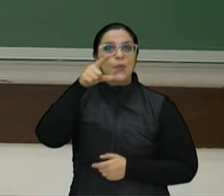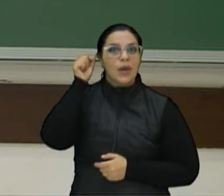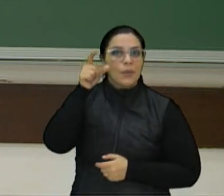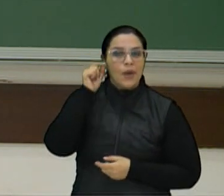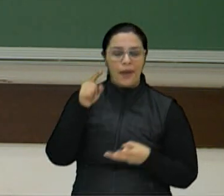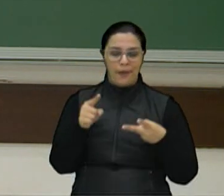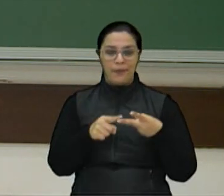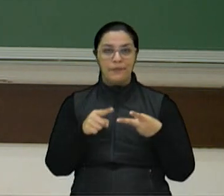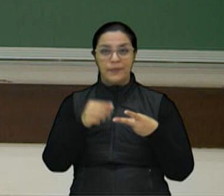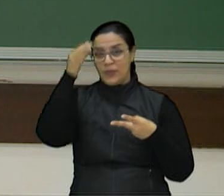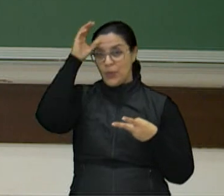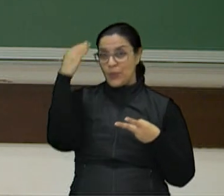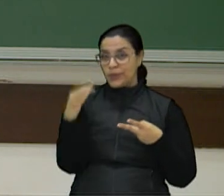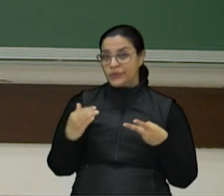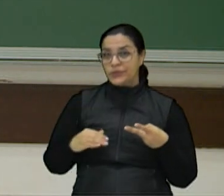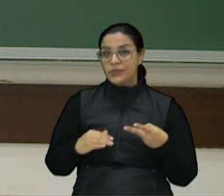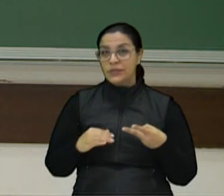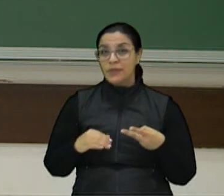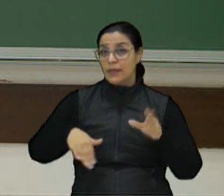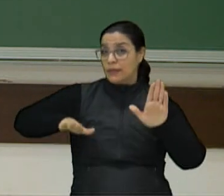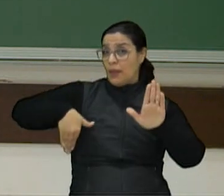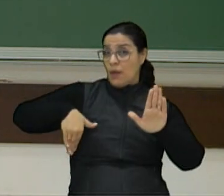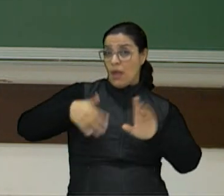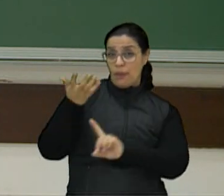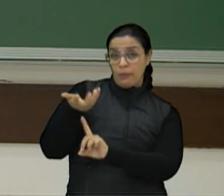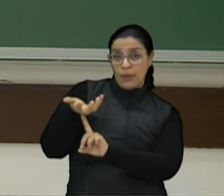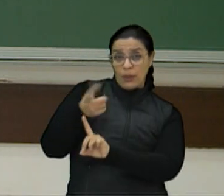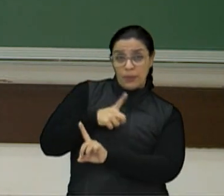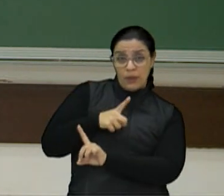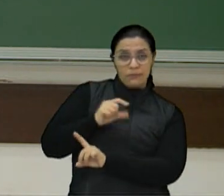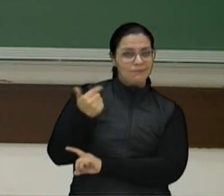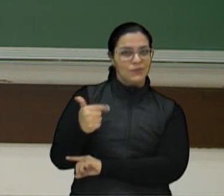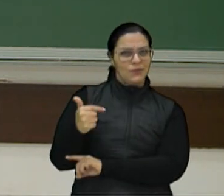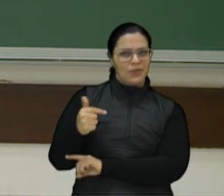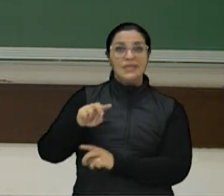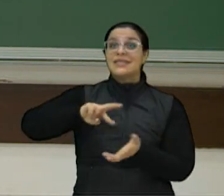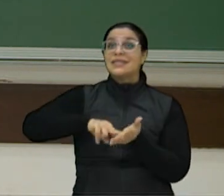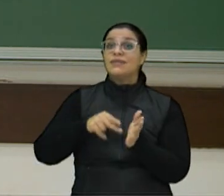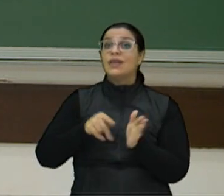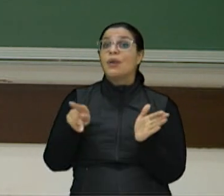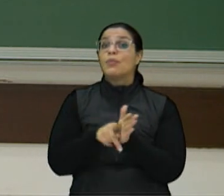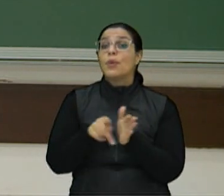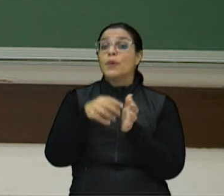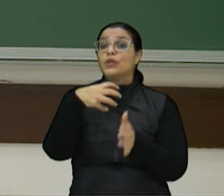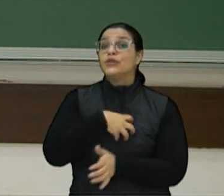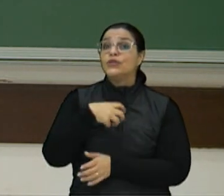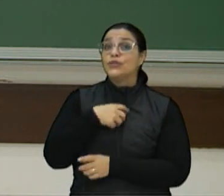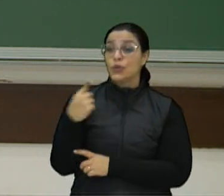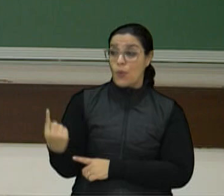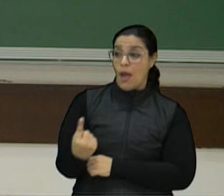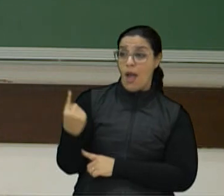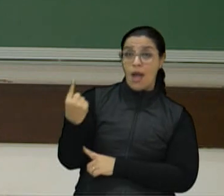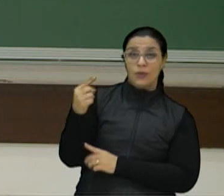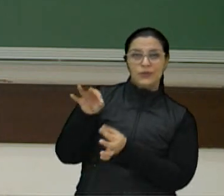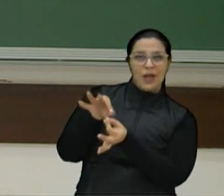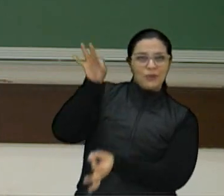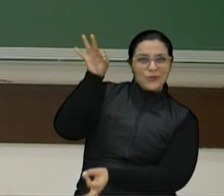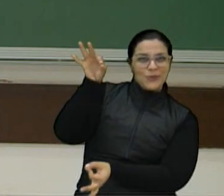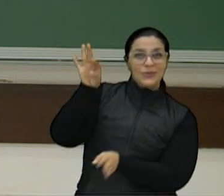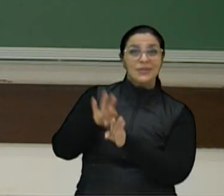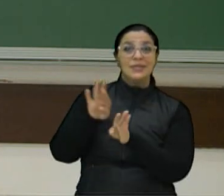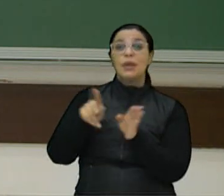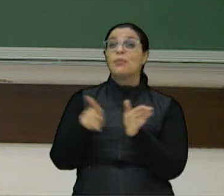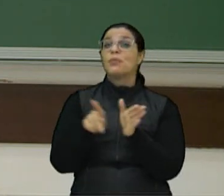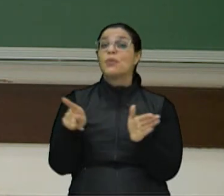Guarapuava, em Curitiba, mas no litoral você não vê pinheiro. O que tem a ver isso? Está relacionado não só com a altitude, mas também com o clima.